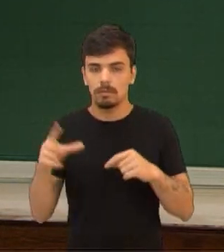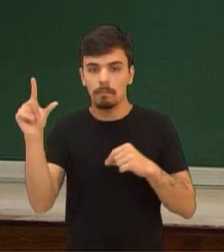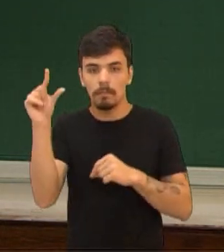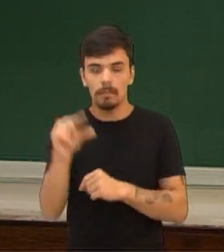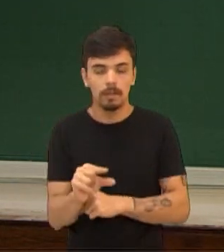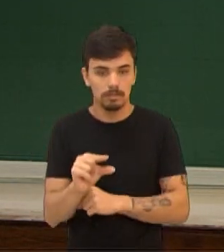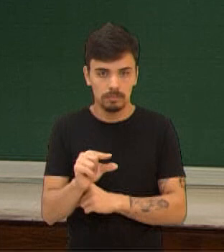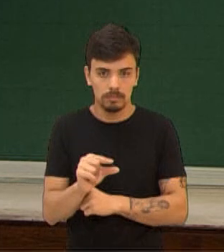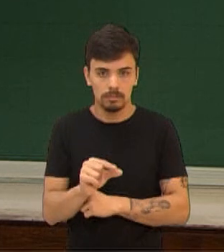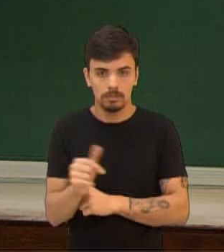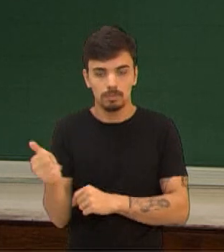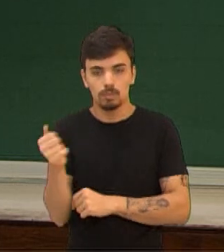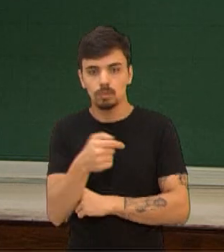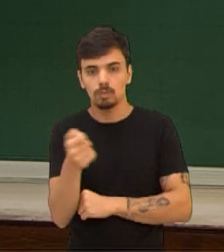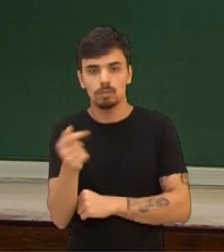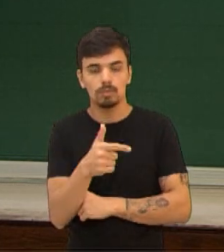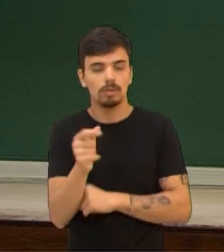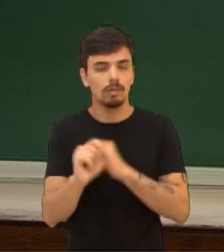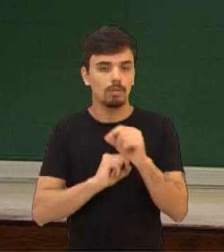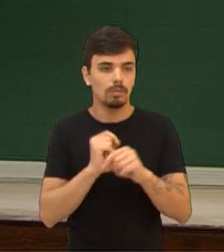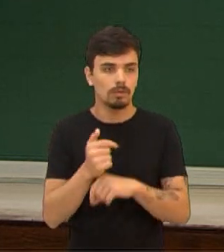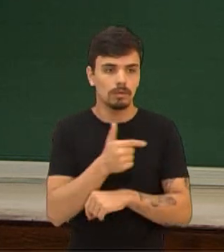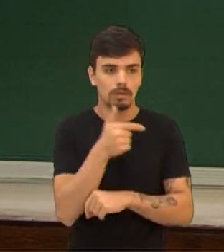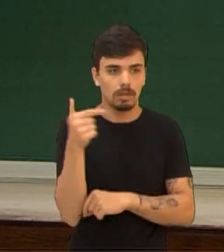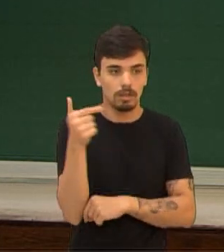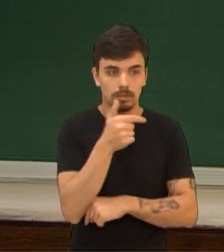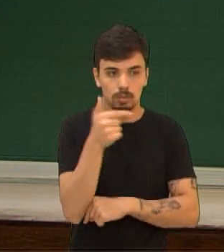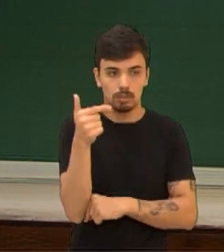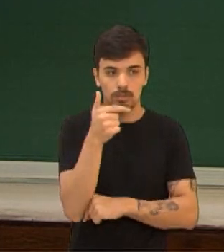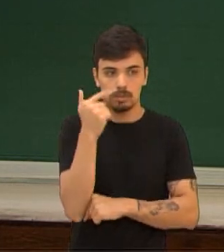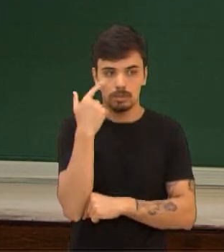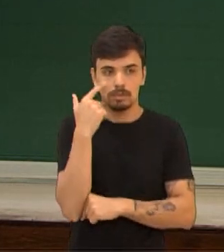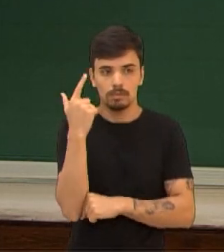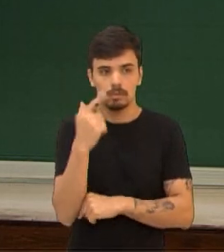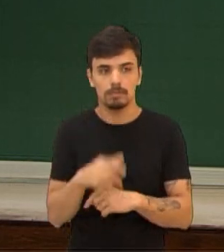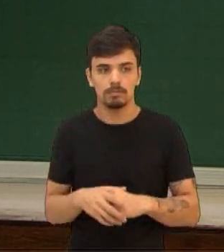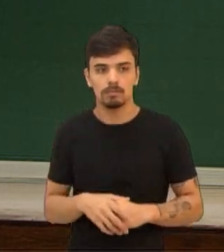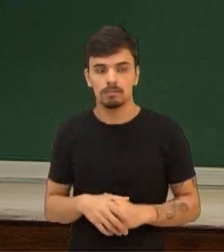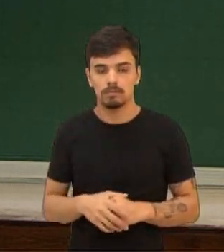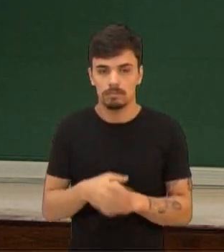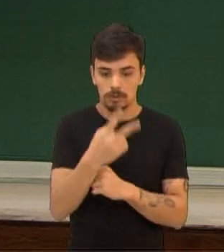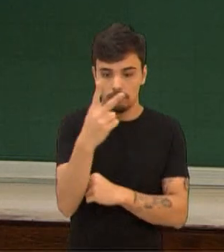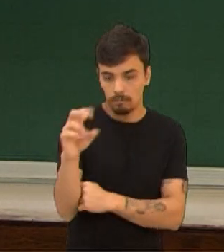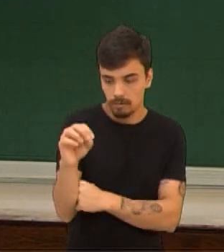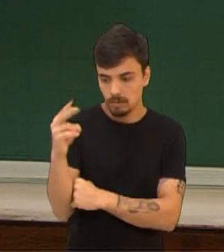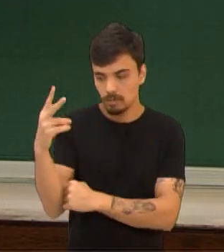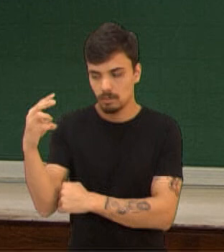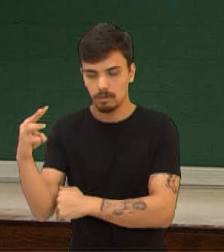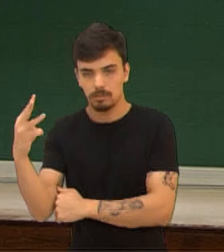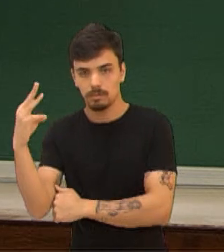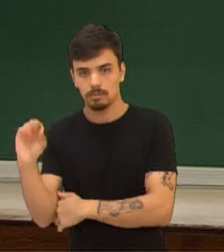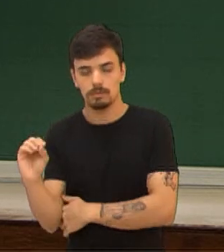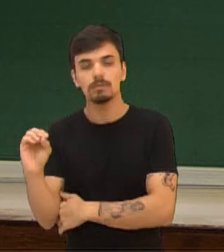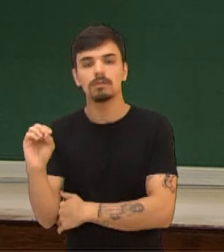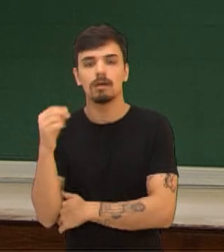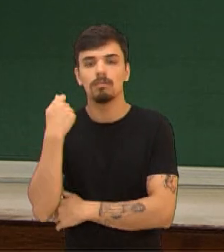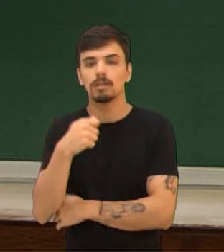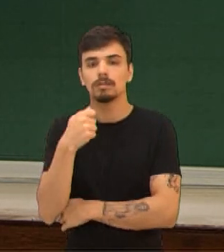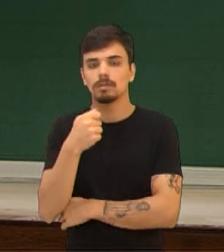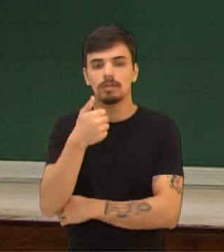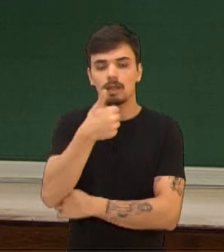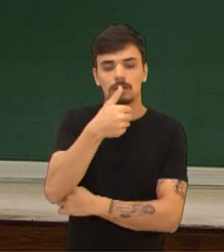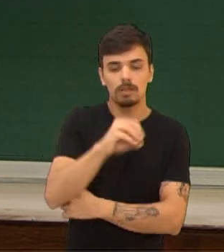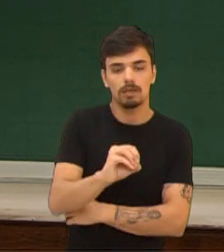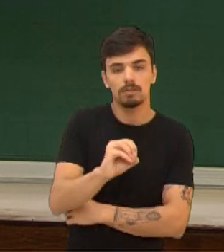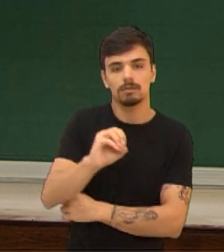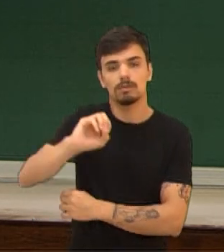menor que as duas capacitâncias participantes. Participou 20, participou 30, então a resposta correta tem que ser ou